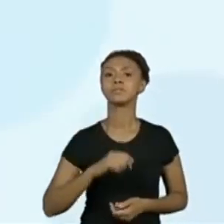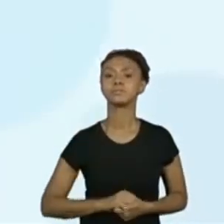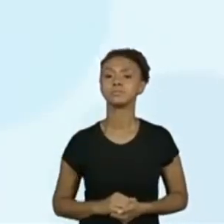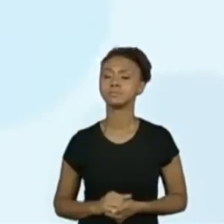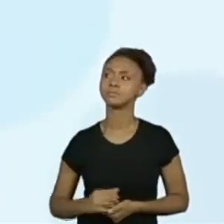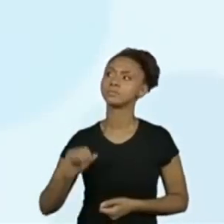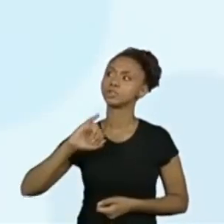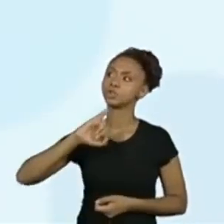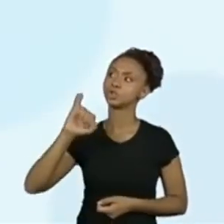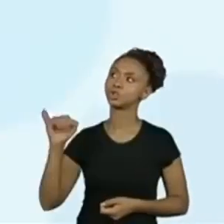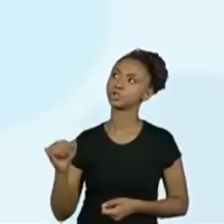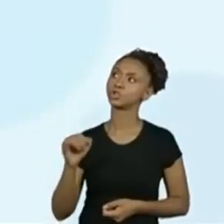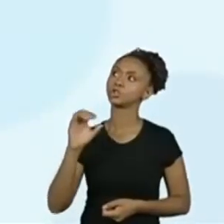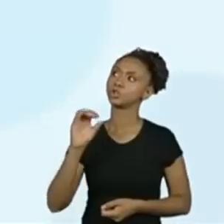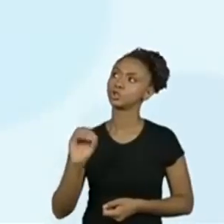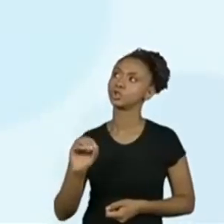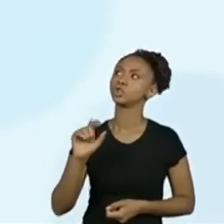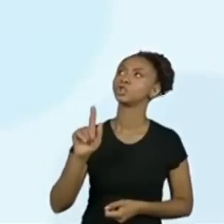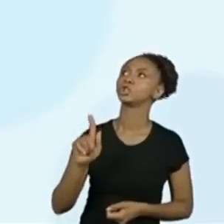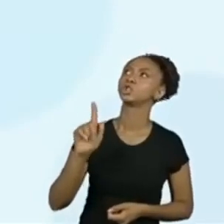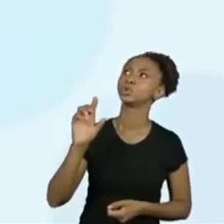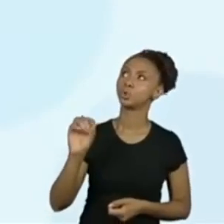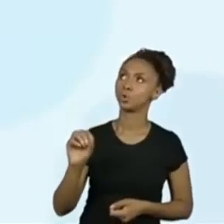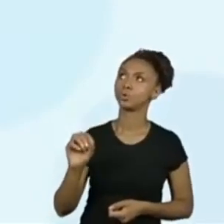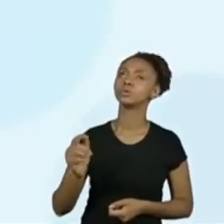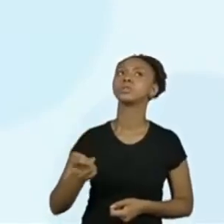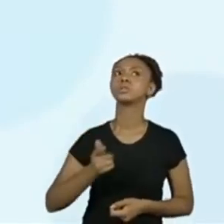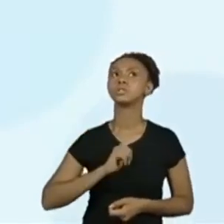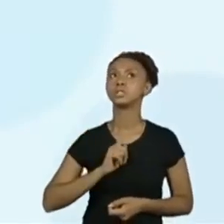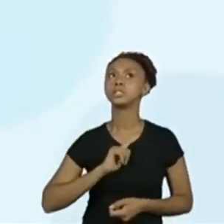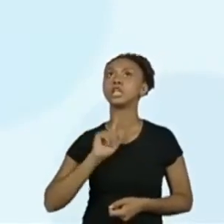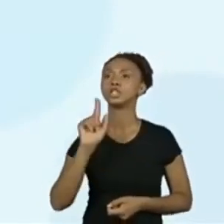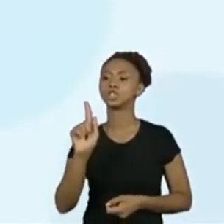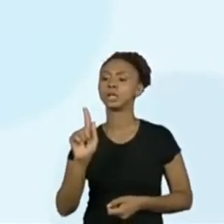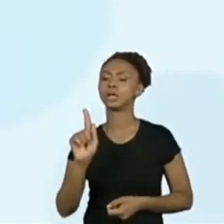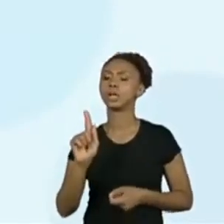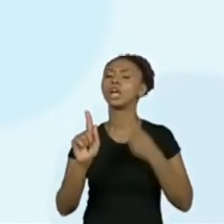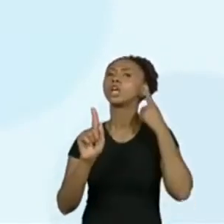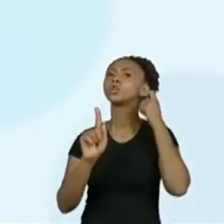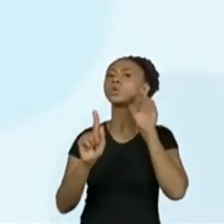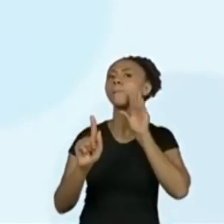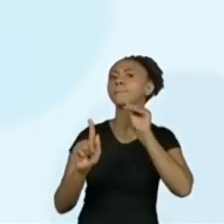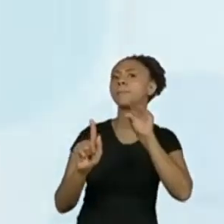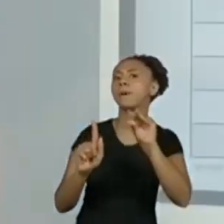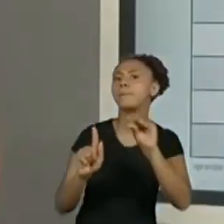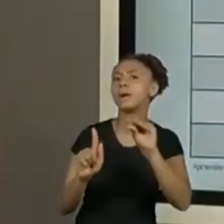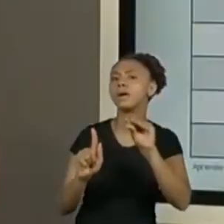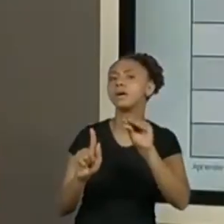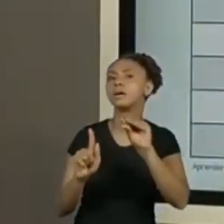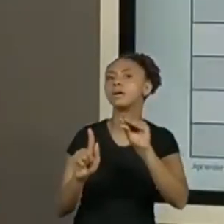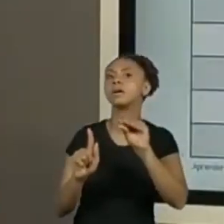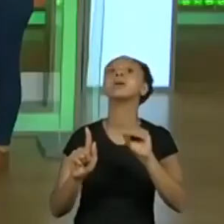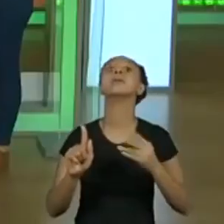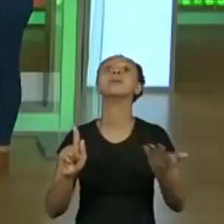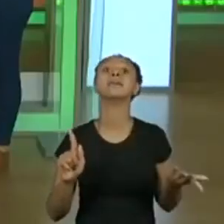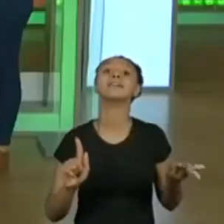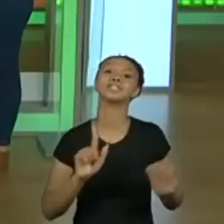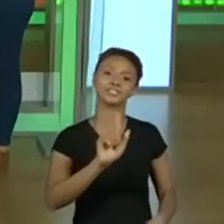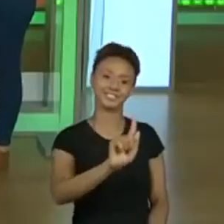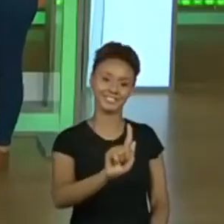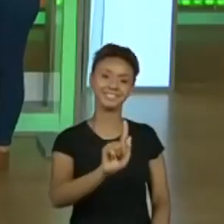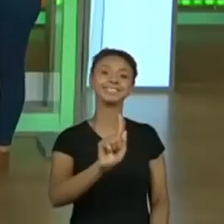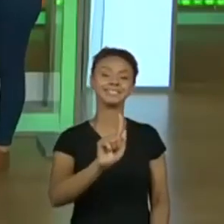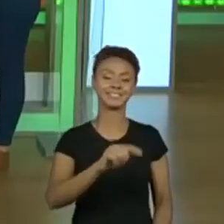Jogo. Eu escrevo, o jogo tem, o G tem som de G ou tem som de J? Jogo. Ele tem o som de G.